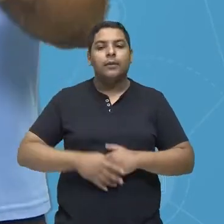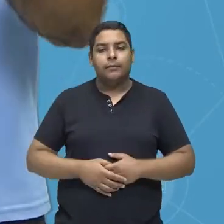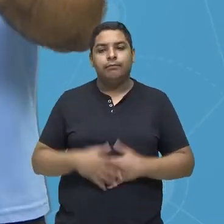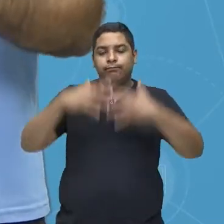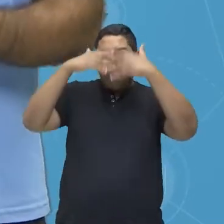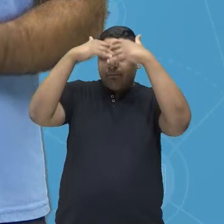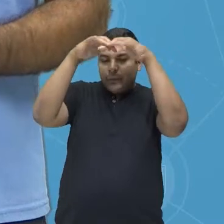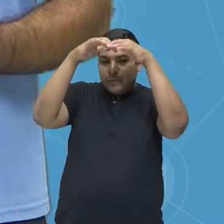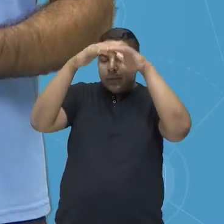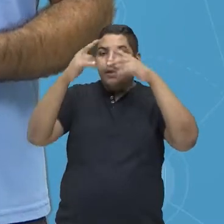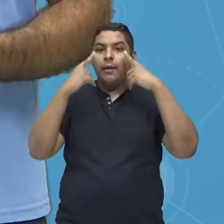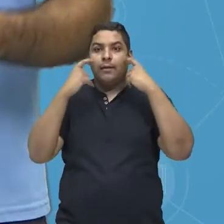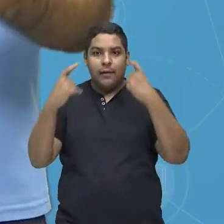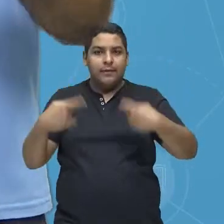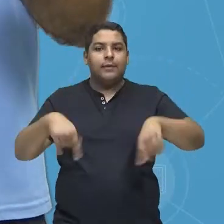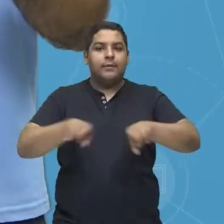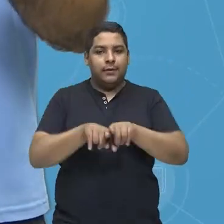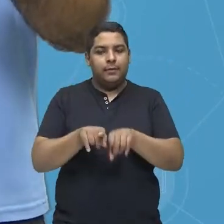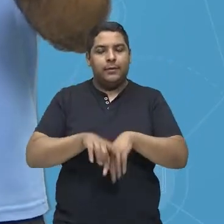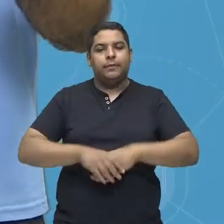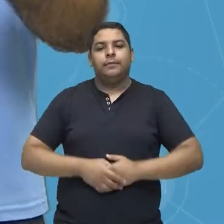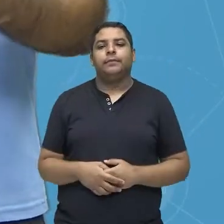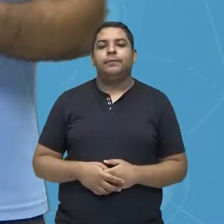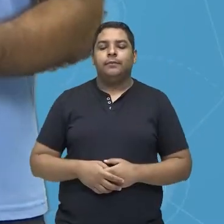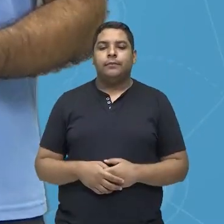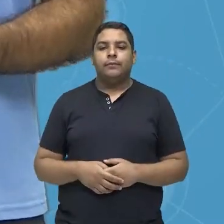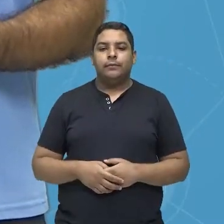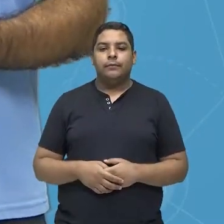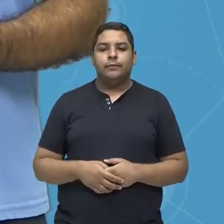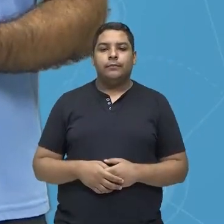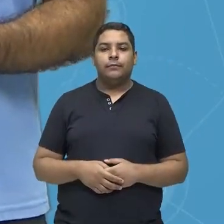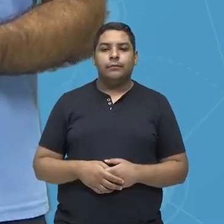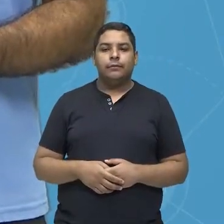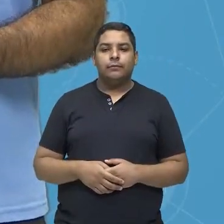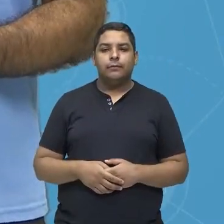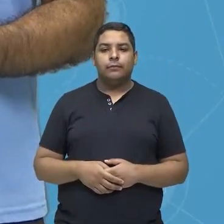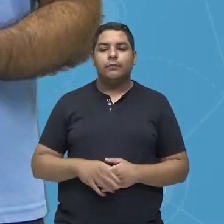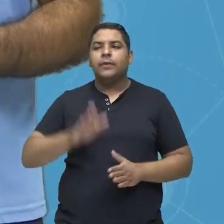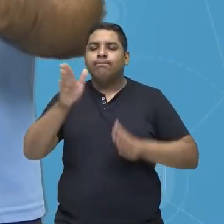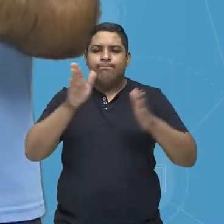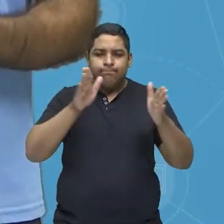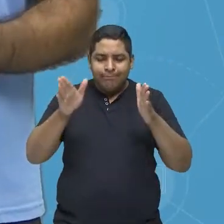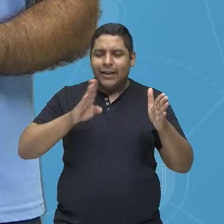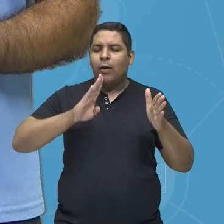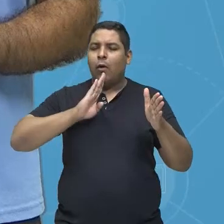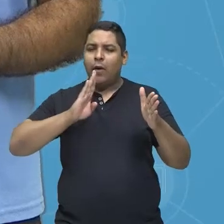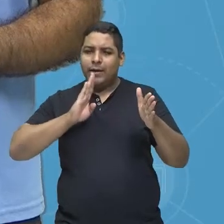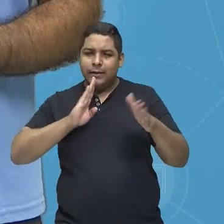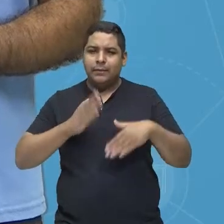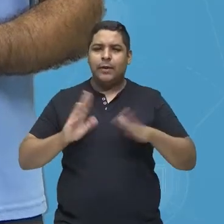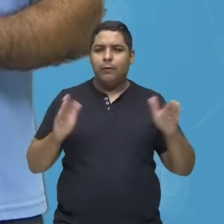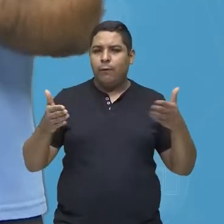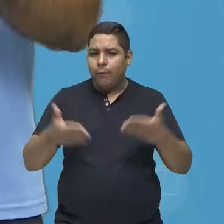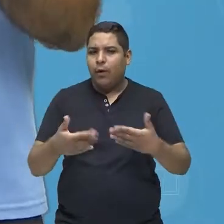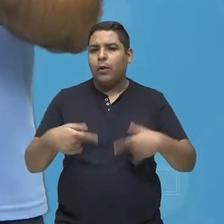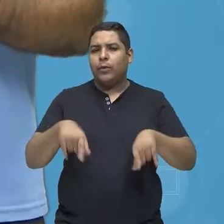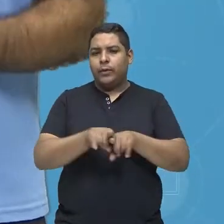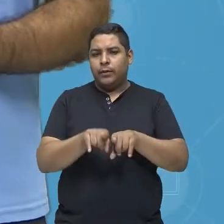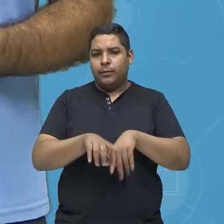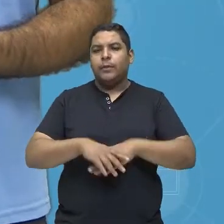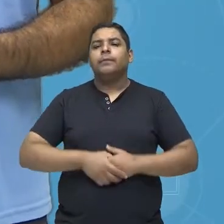que inclusive vale a pena você ir atrás bastante desses conhecimentos, especializar, né? Existe